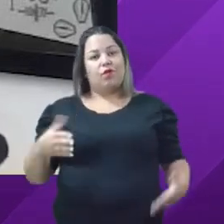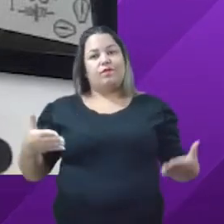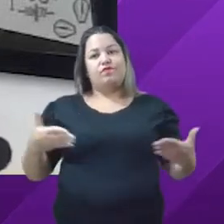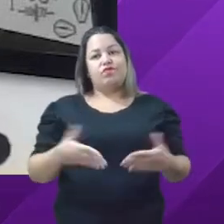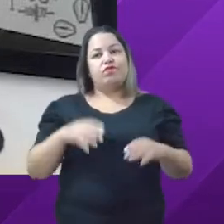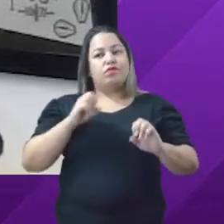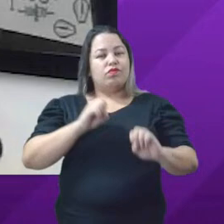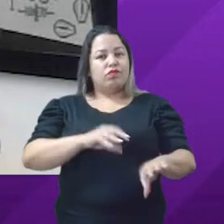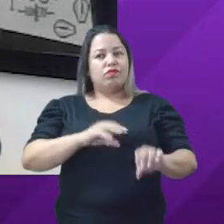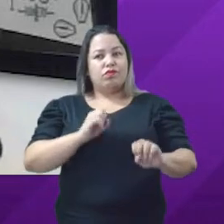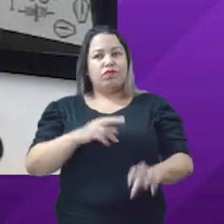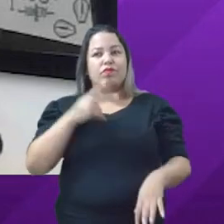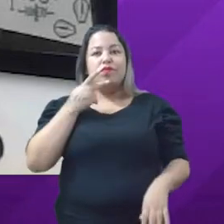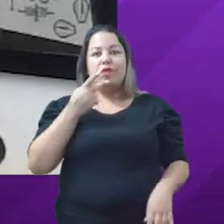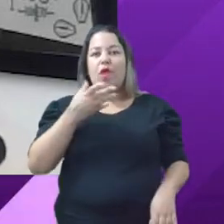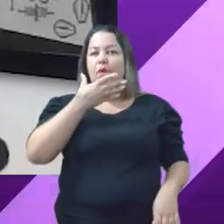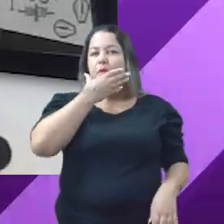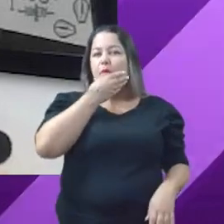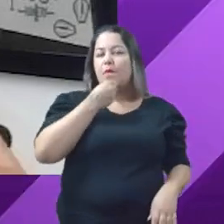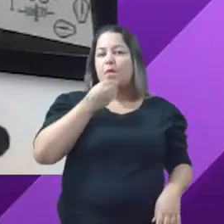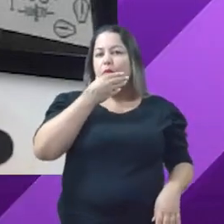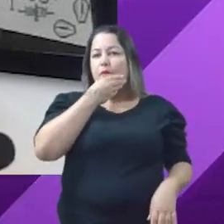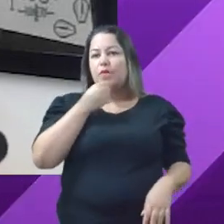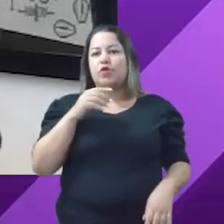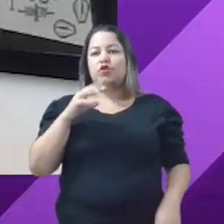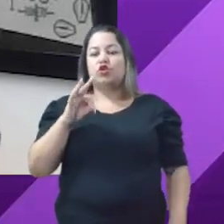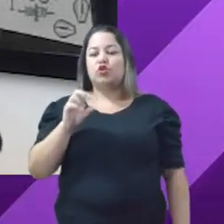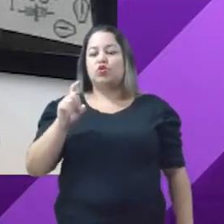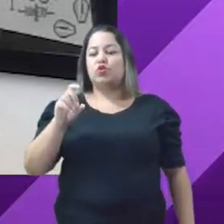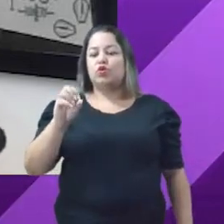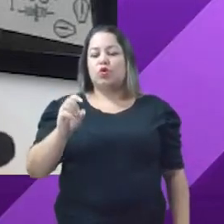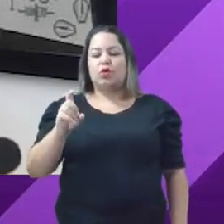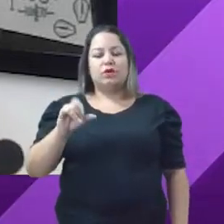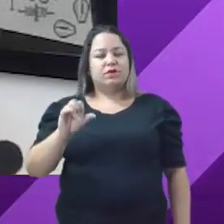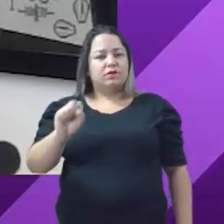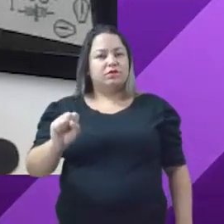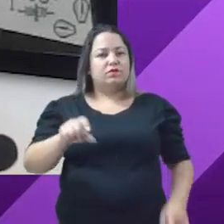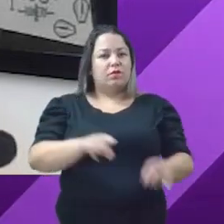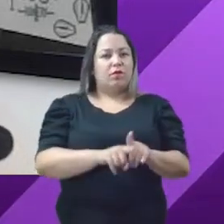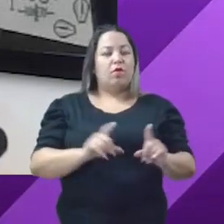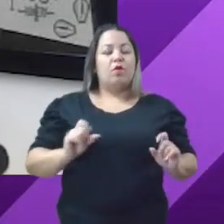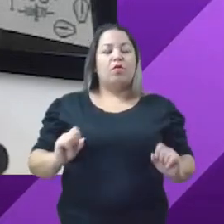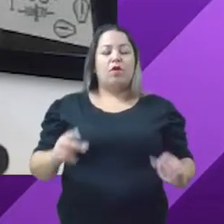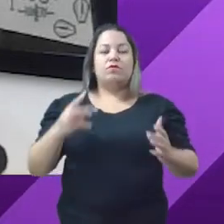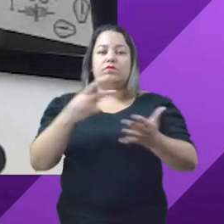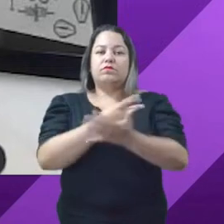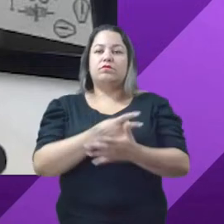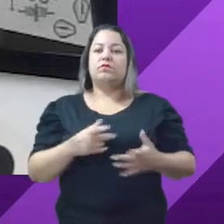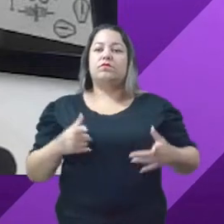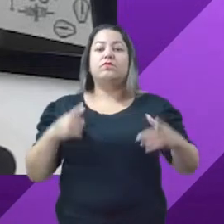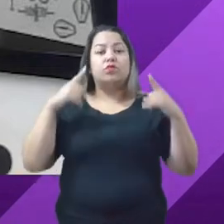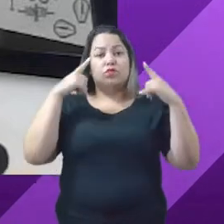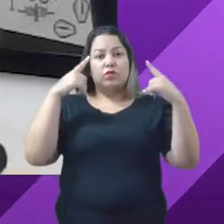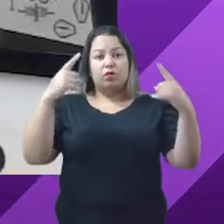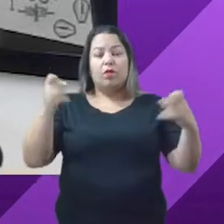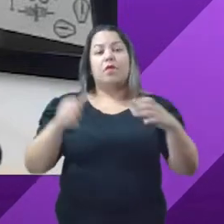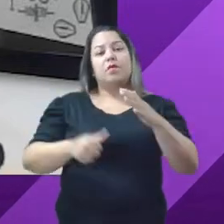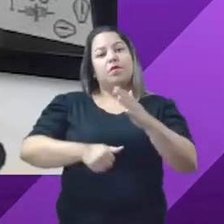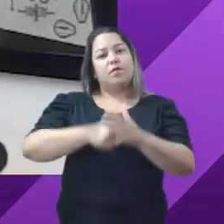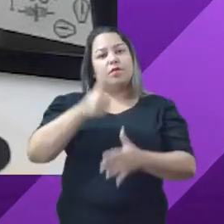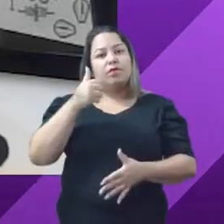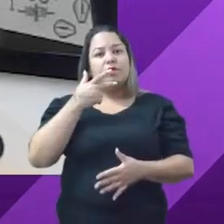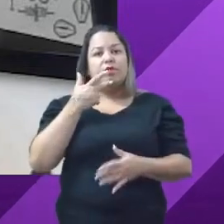vamos falar sobre as masculinidades tóxicas e o impacto na violência de gênero. Bom, gente, primeiramente eu gostaria